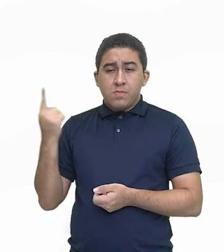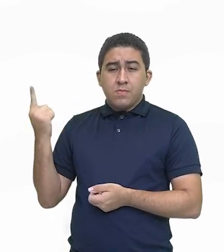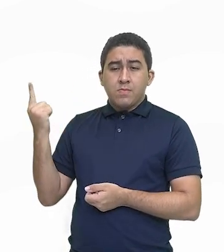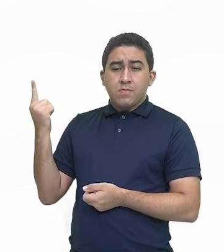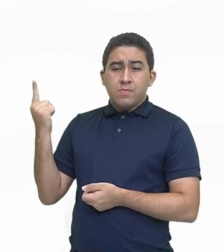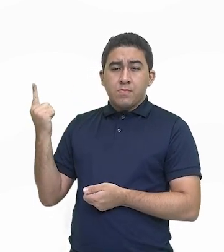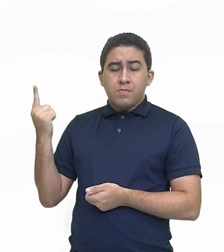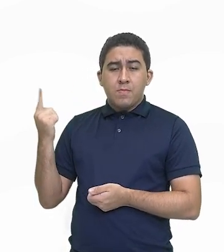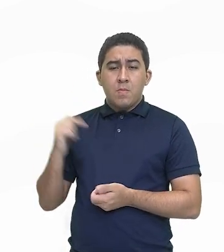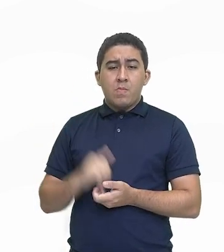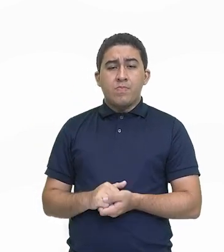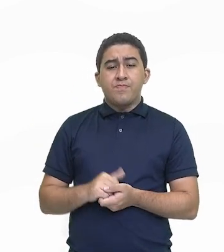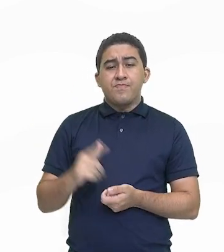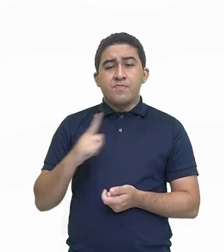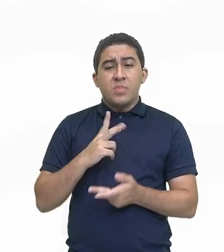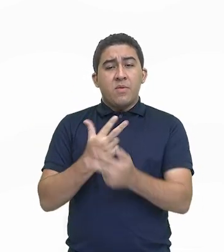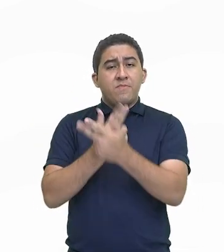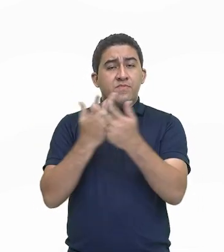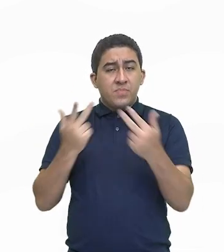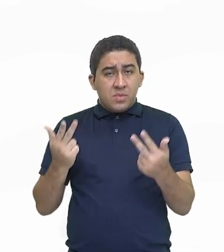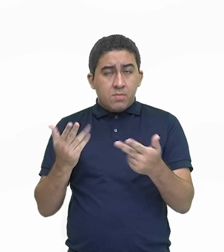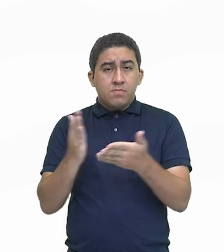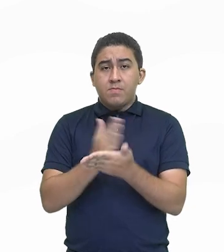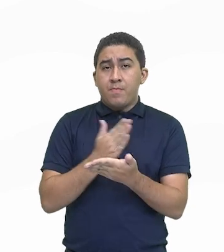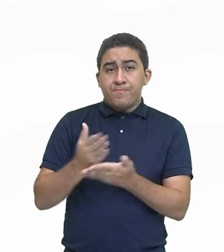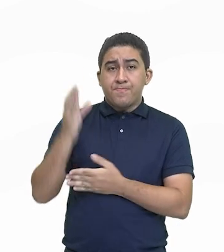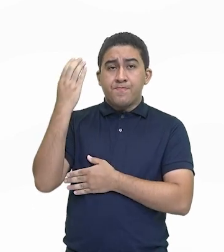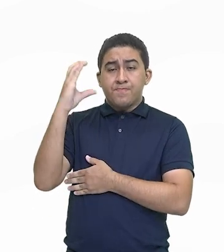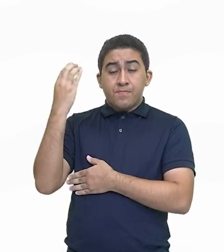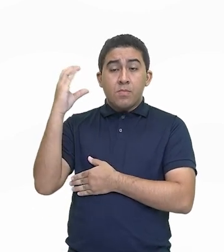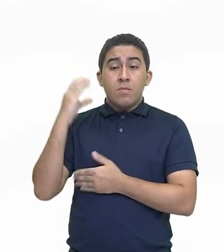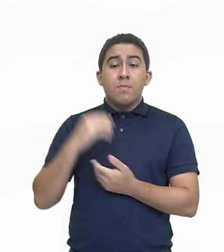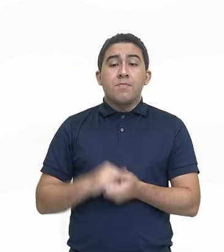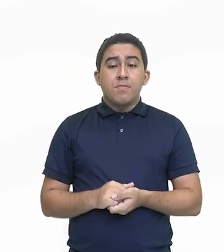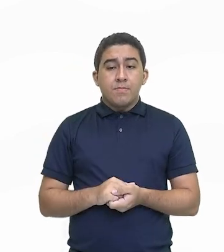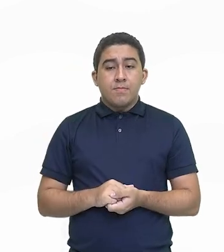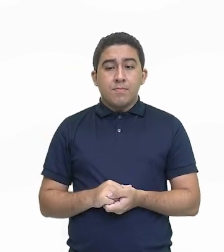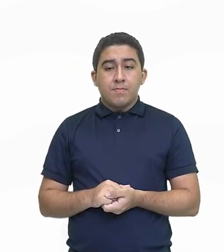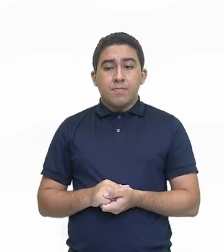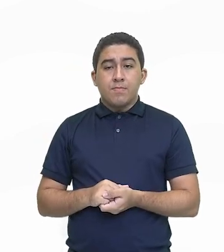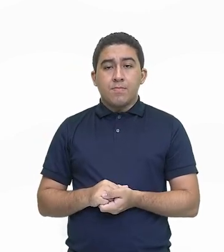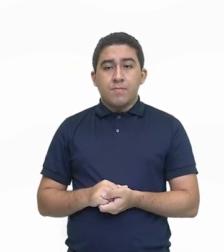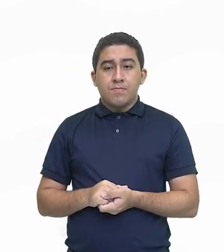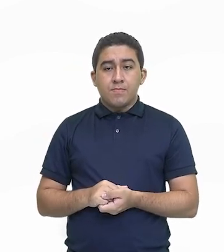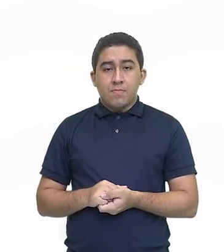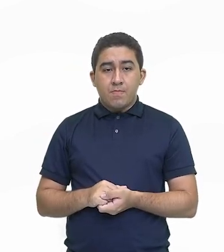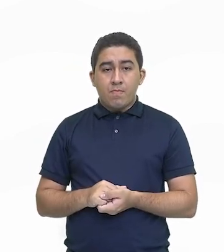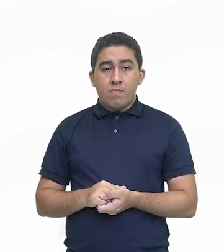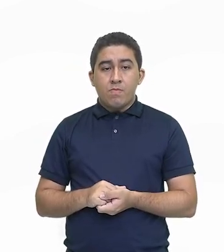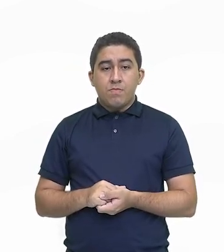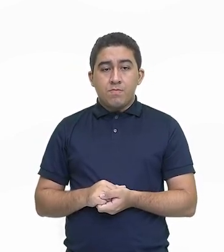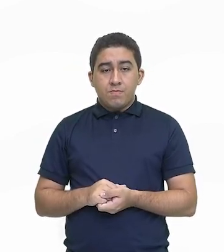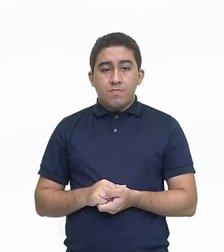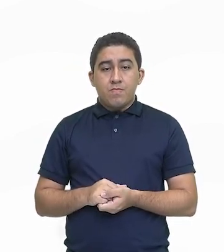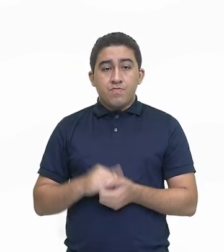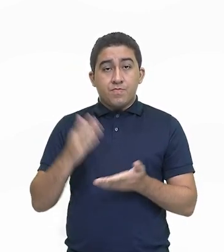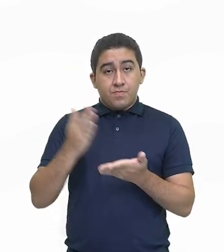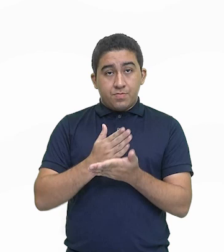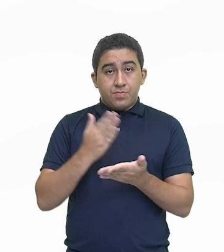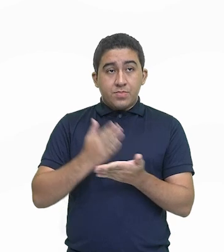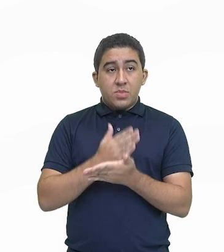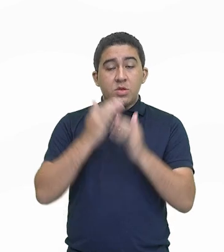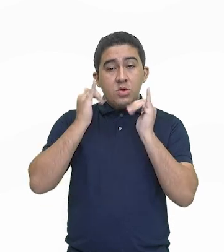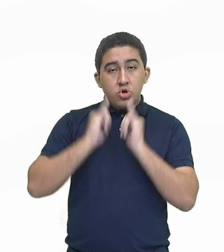como Nature e Science, né? São revistas que divulgam ou de uma forma